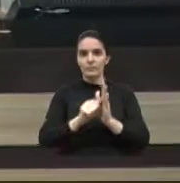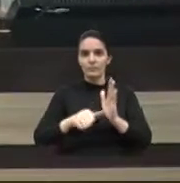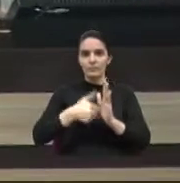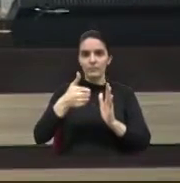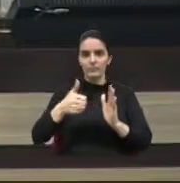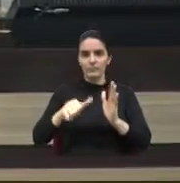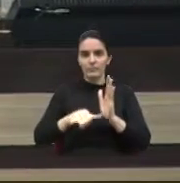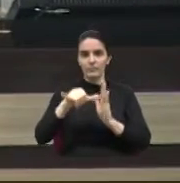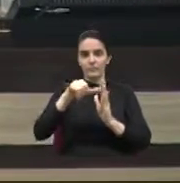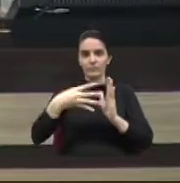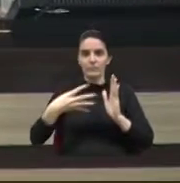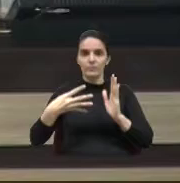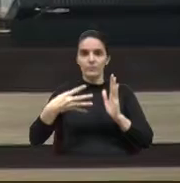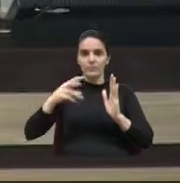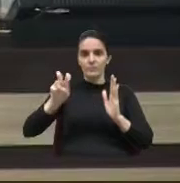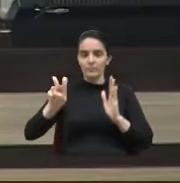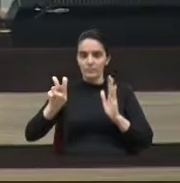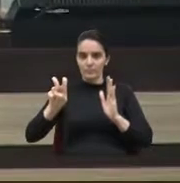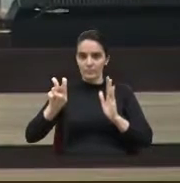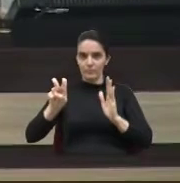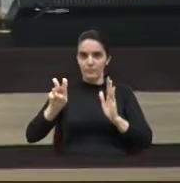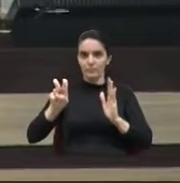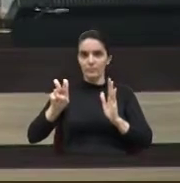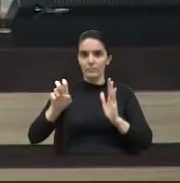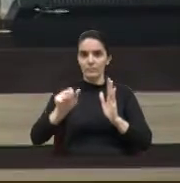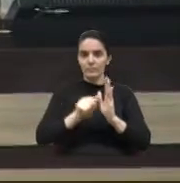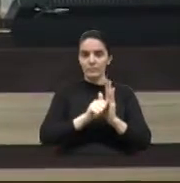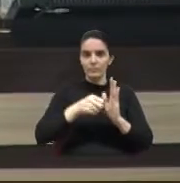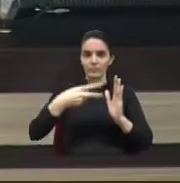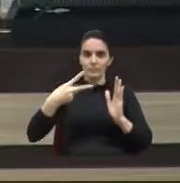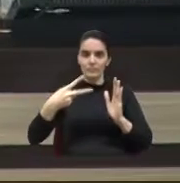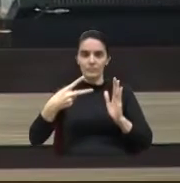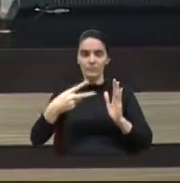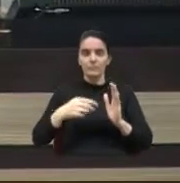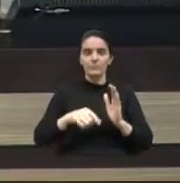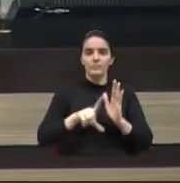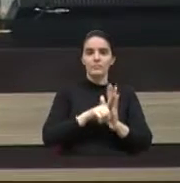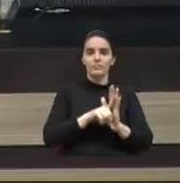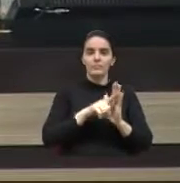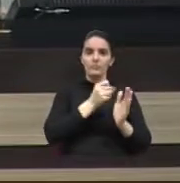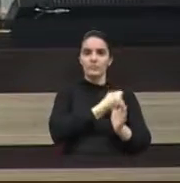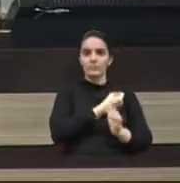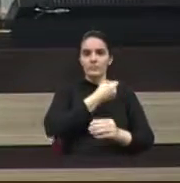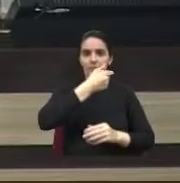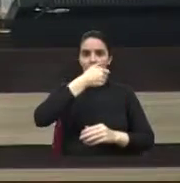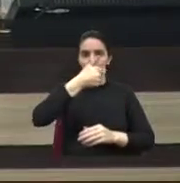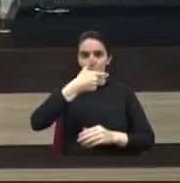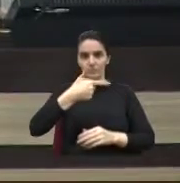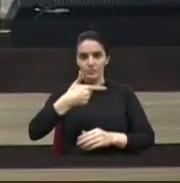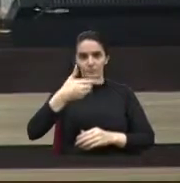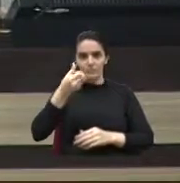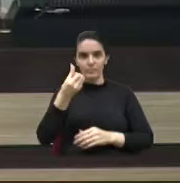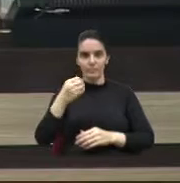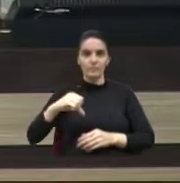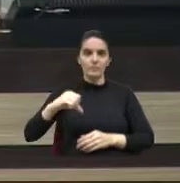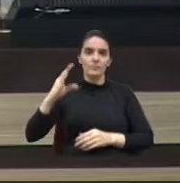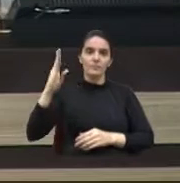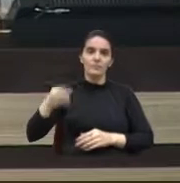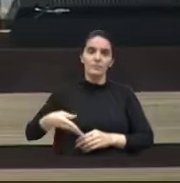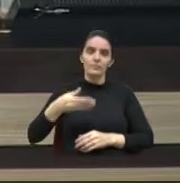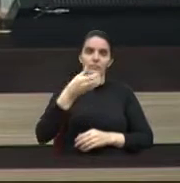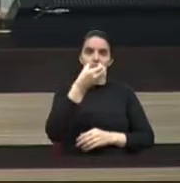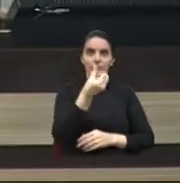incisos 4 e 5, e do artigo 2º da lei número 1269, de 6